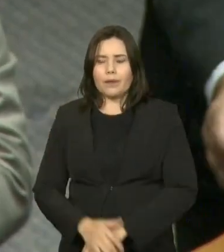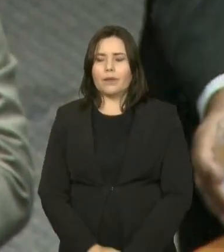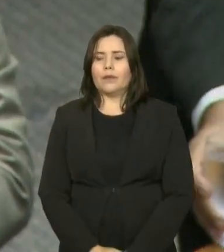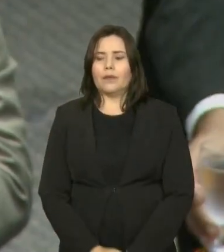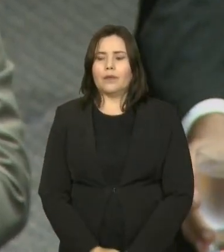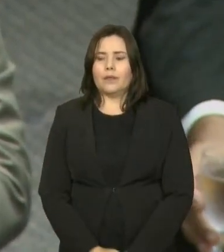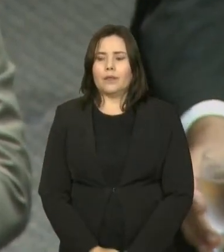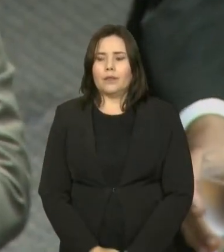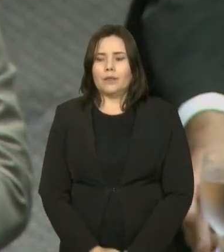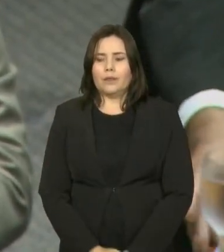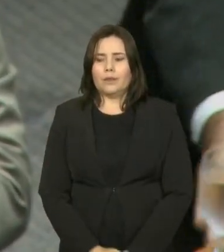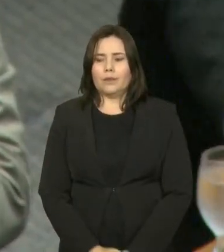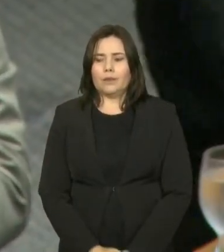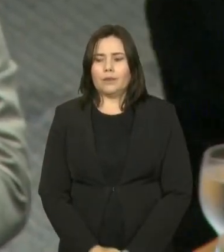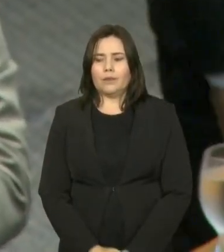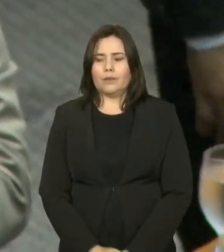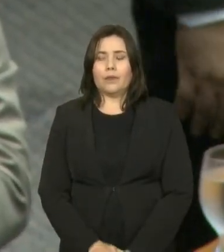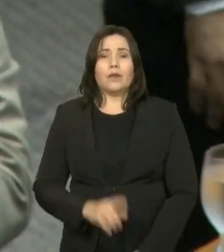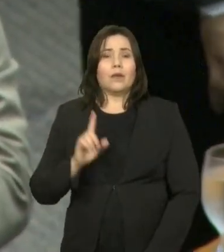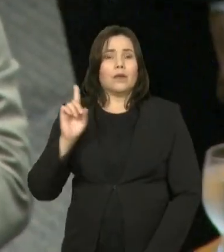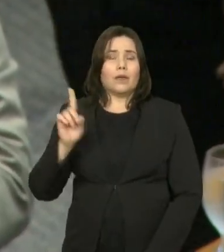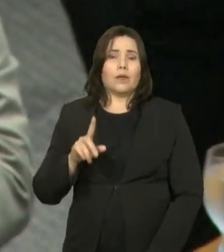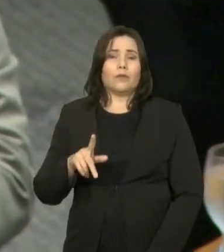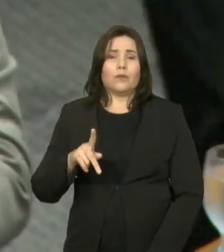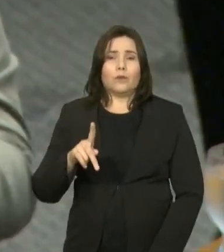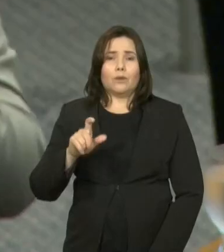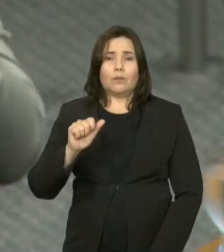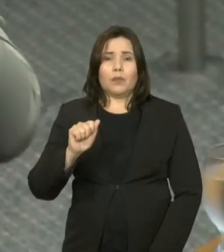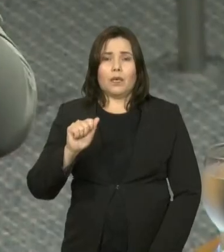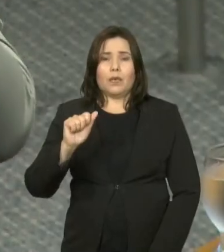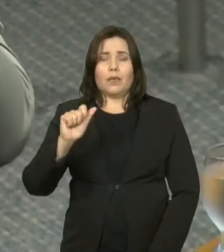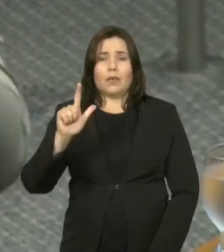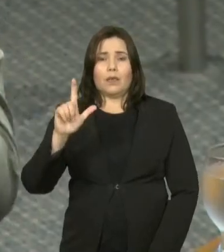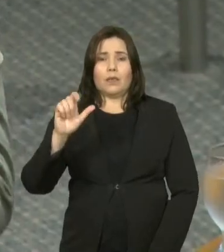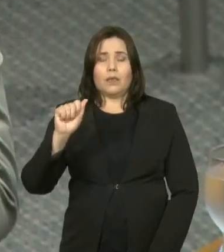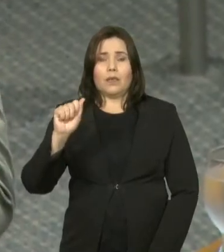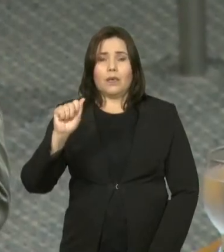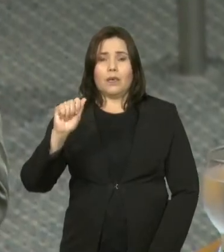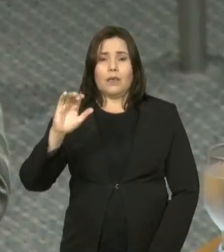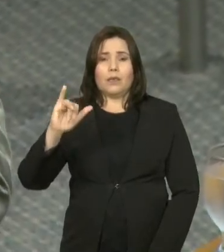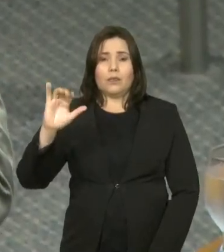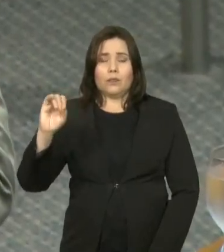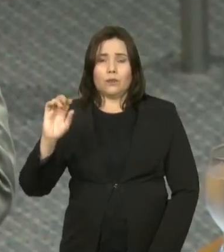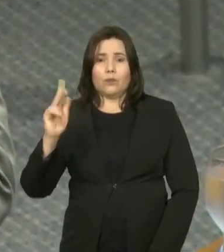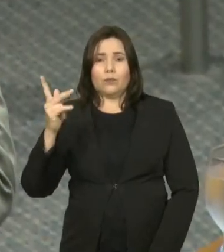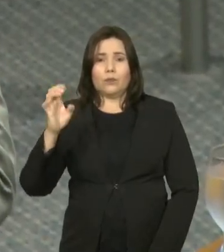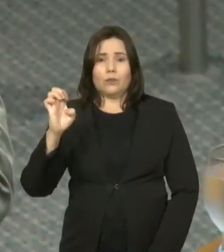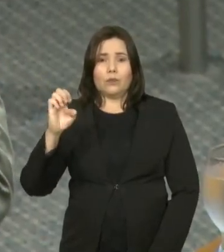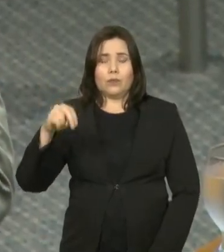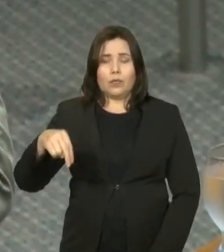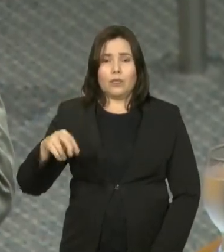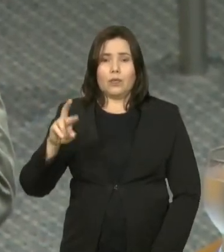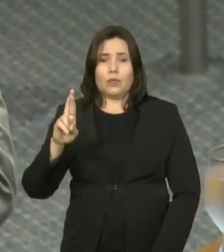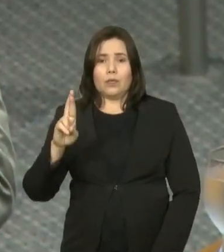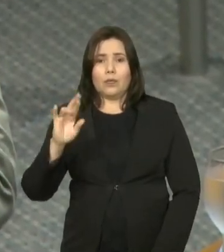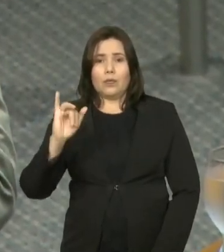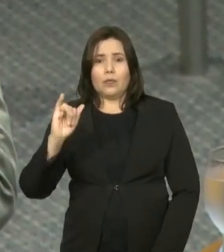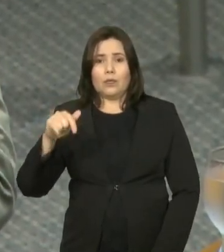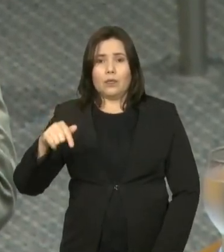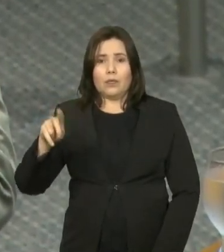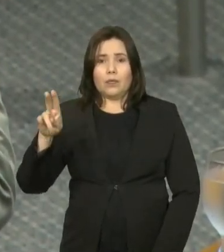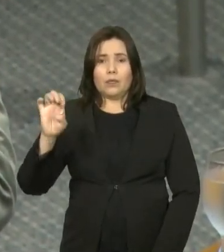do Palácio Henrique de La Roque, de uma coisa que é muito importante, deputada Andréa, a respeito